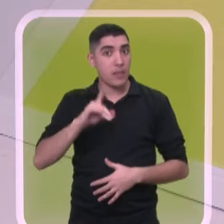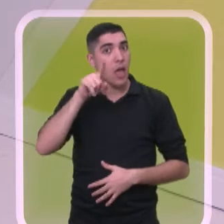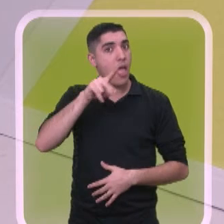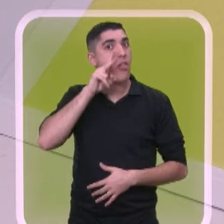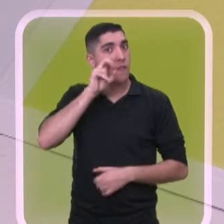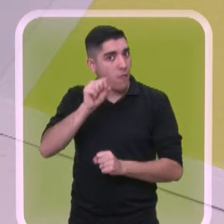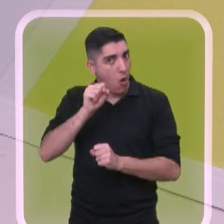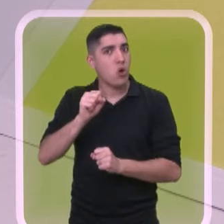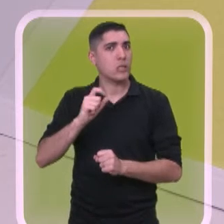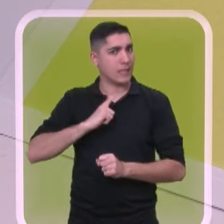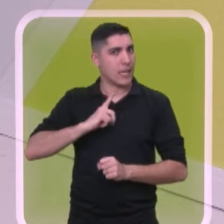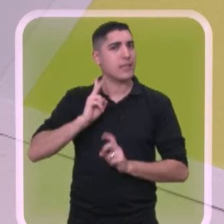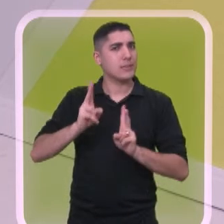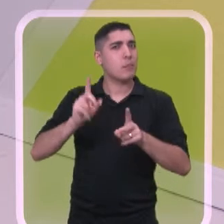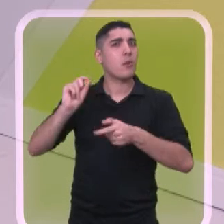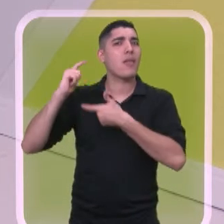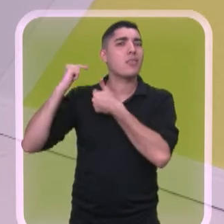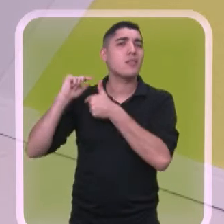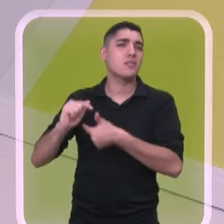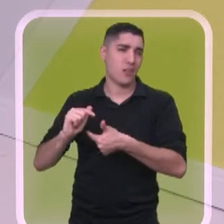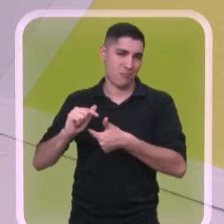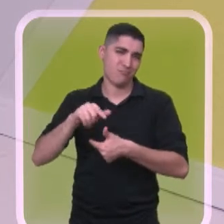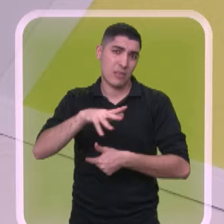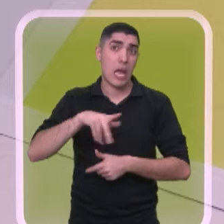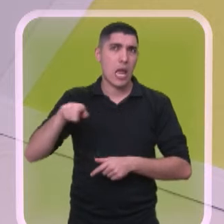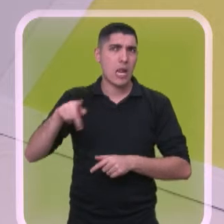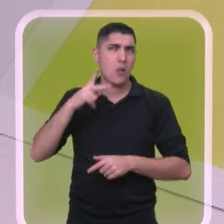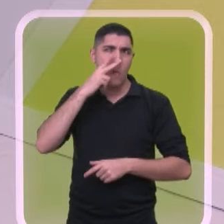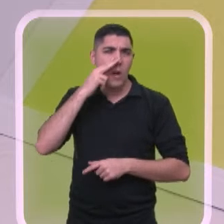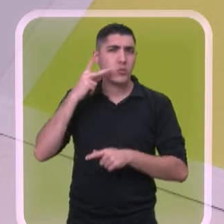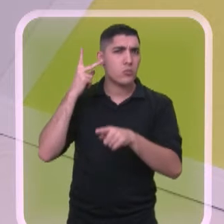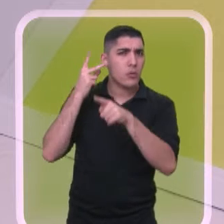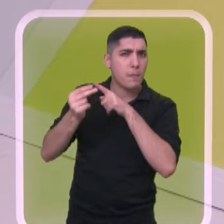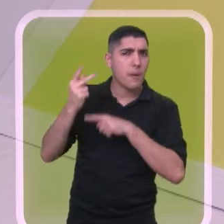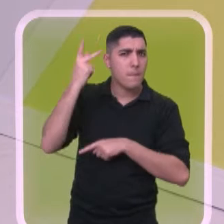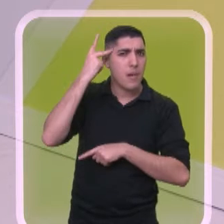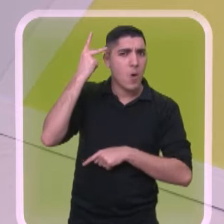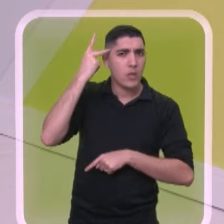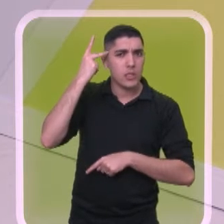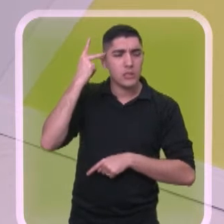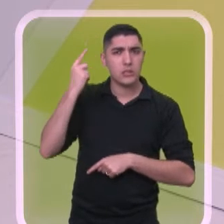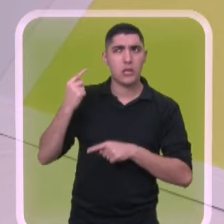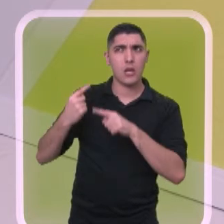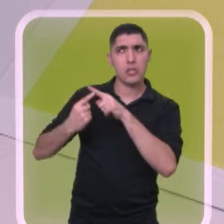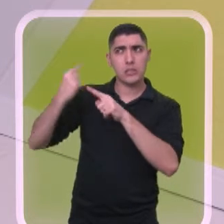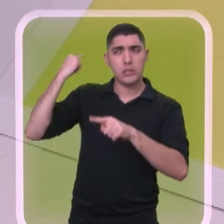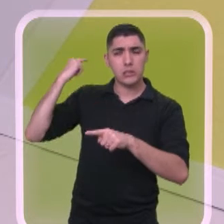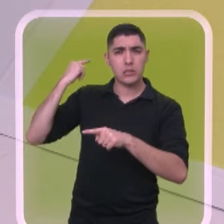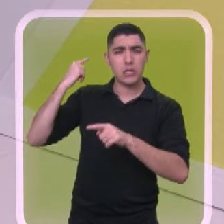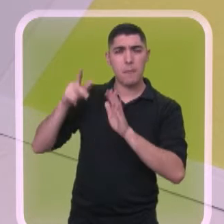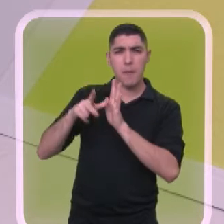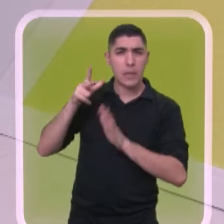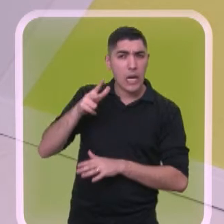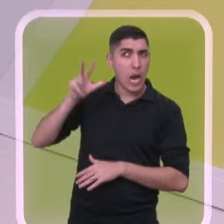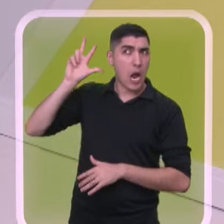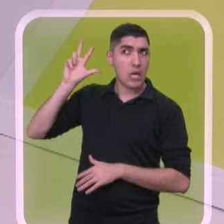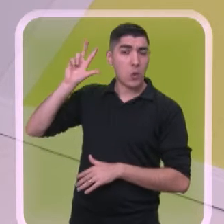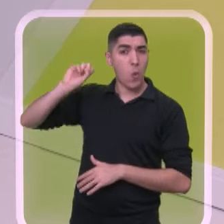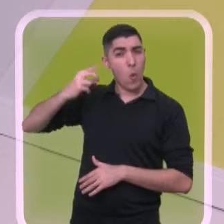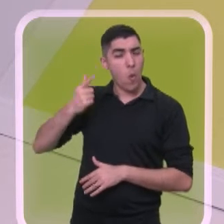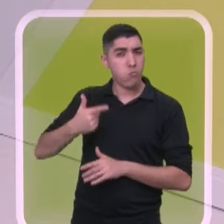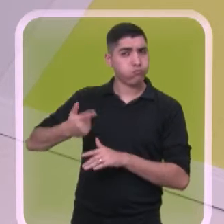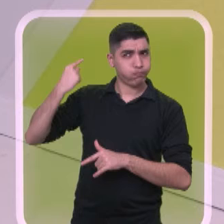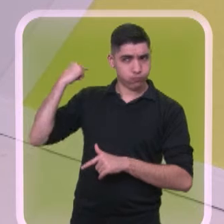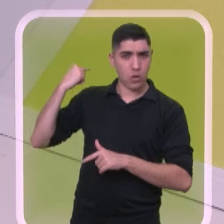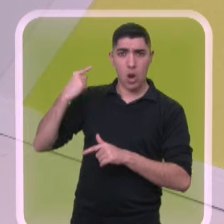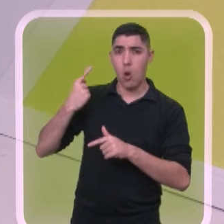É o atual campeão paulista, se eu não estou enganado, se eu não estou fazendo confusão. Foi campeão paulista ou na última ou na anterior, mas foi campeão